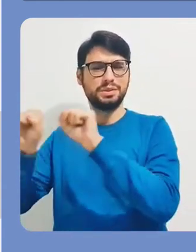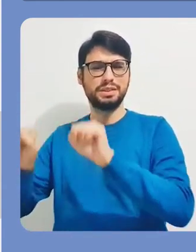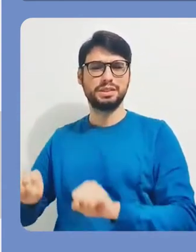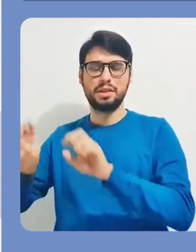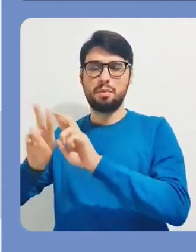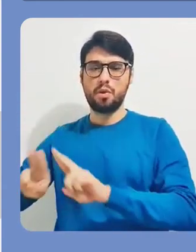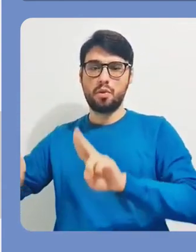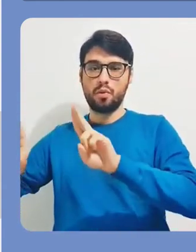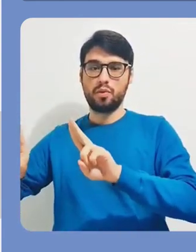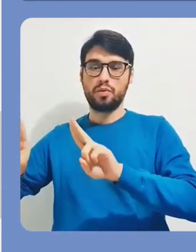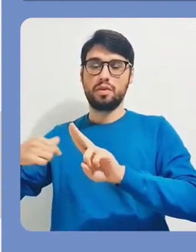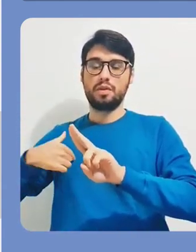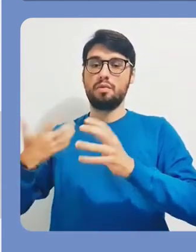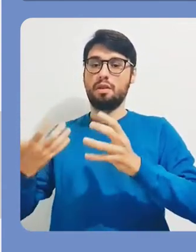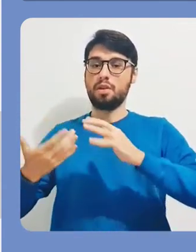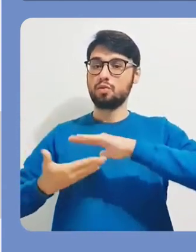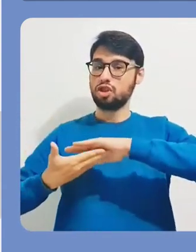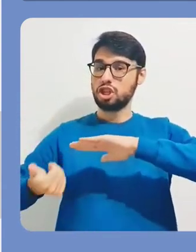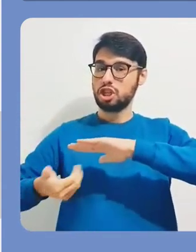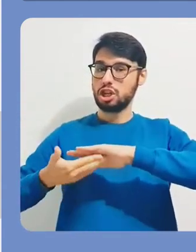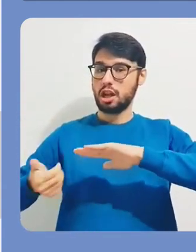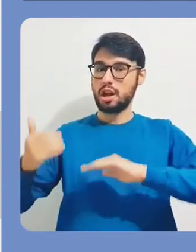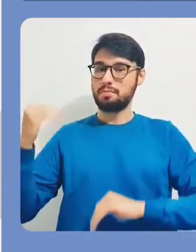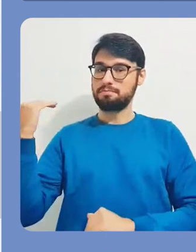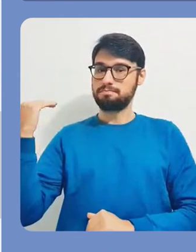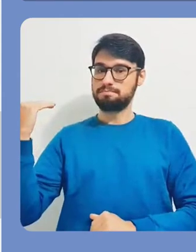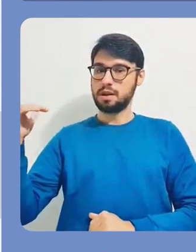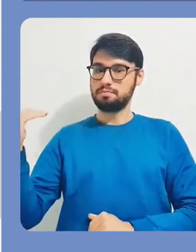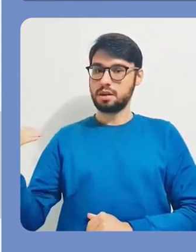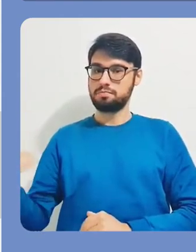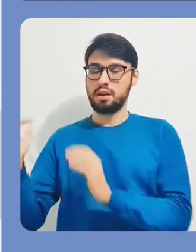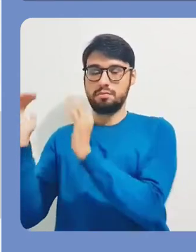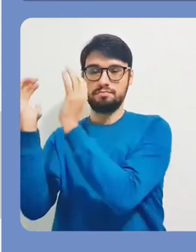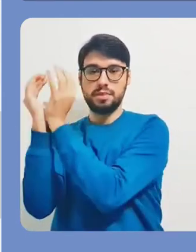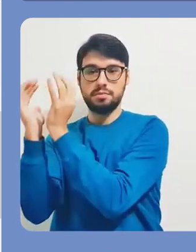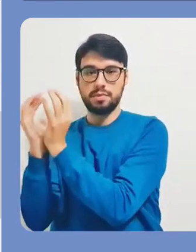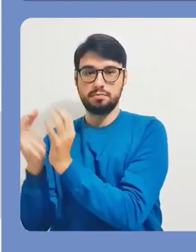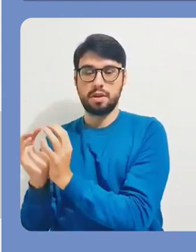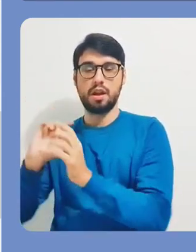aproveitar nada dessas subcategorias que já vem como padrão do Páginas